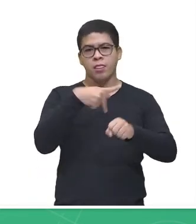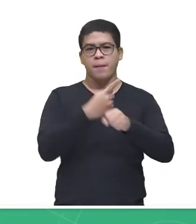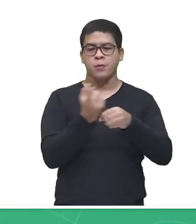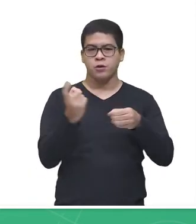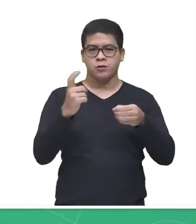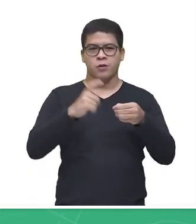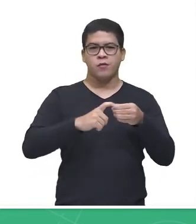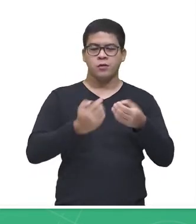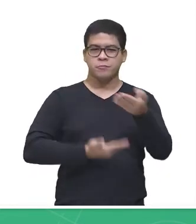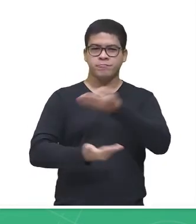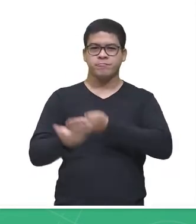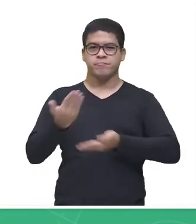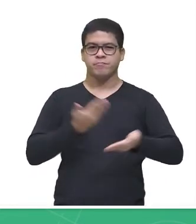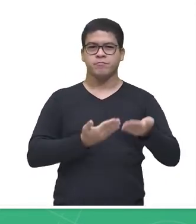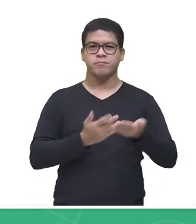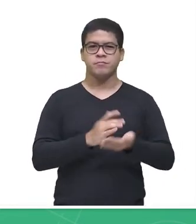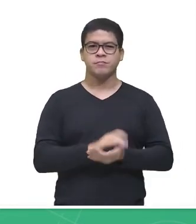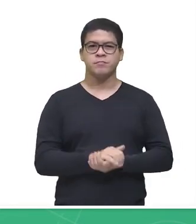para interagir.